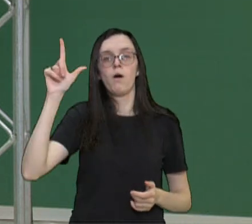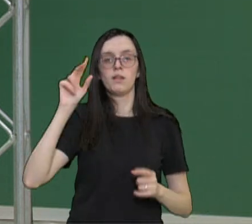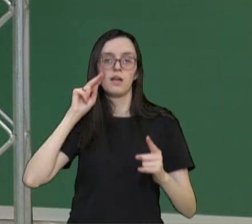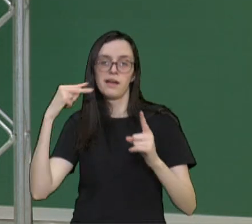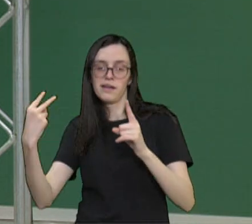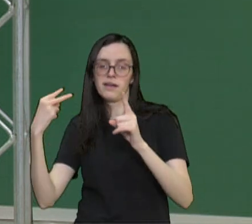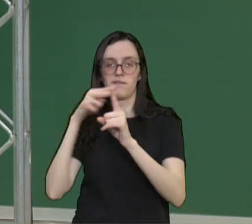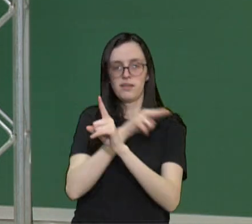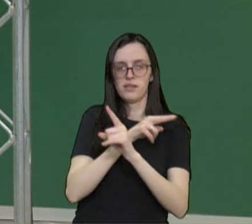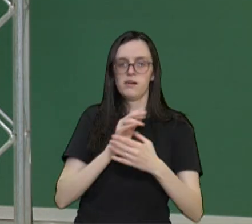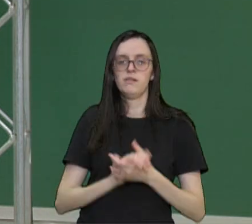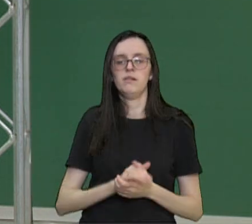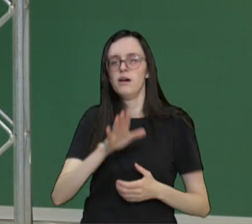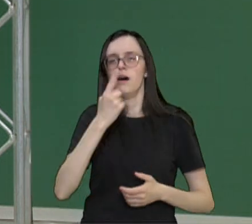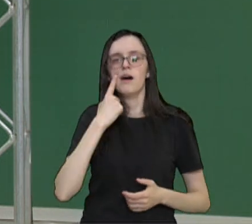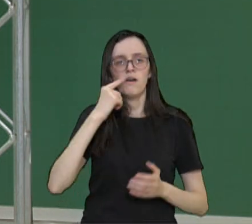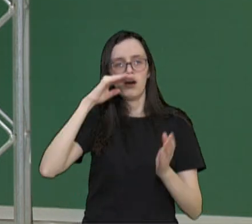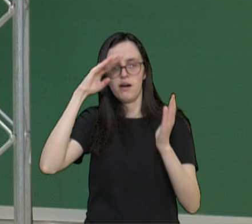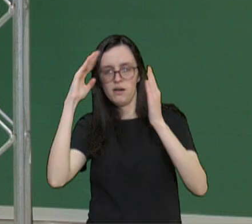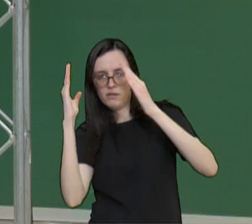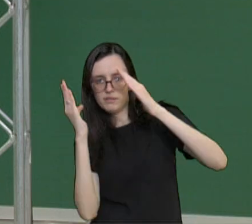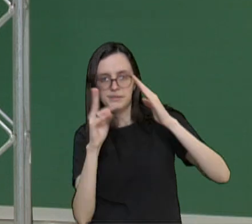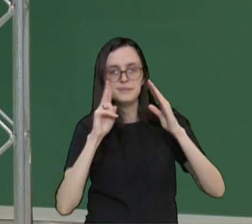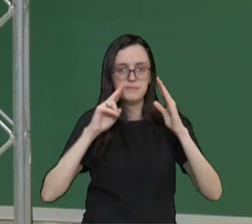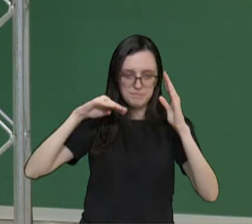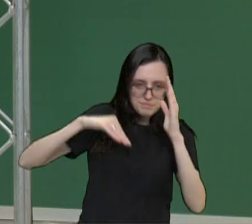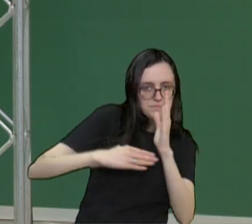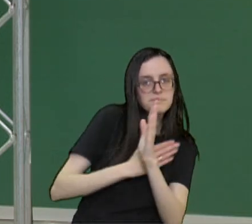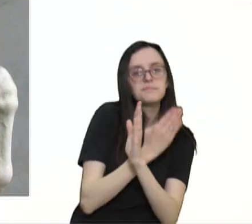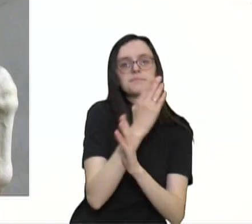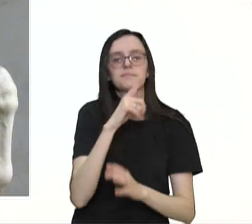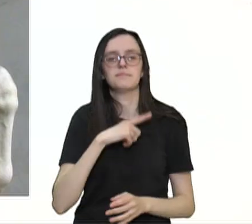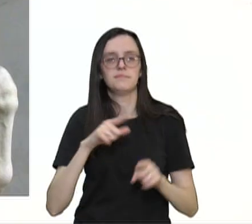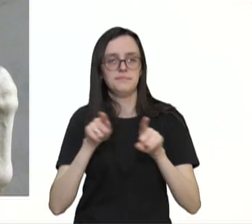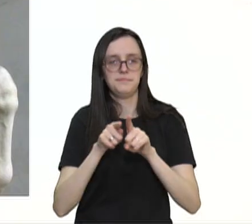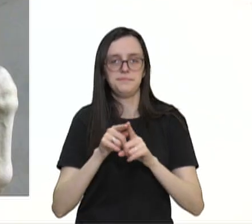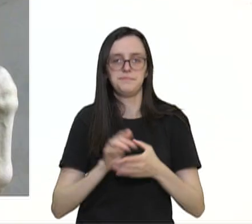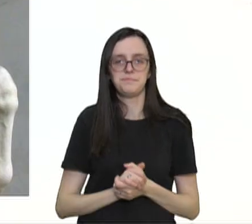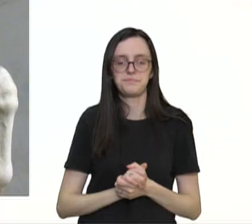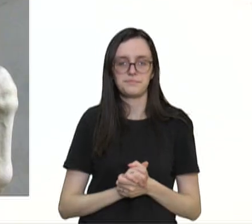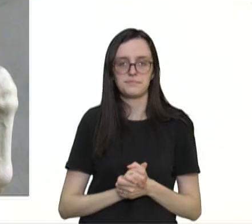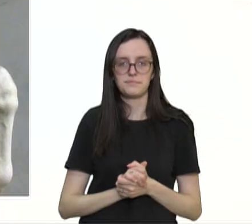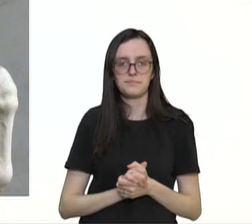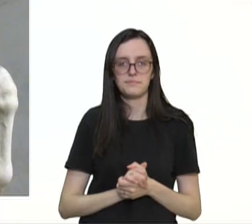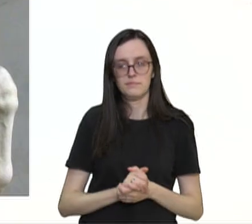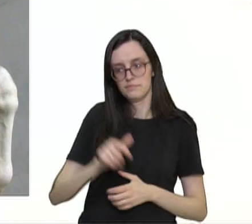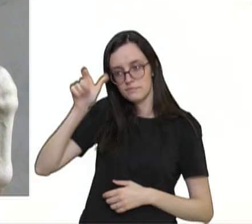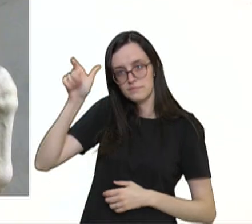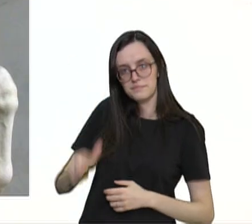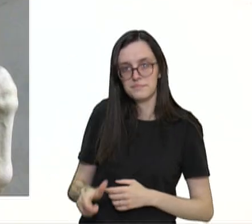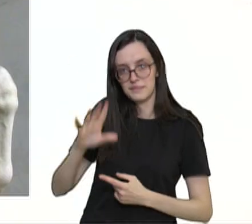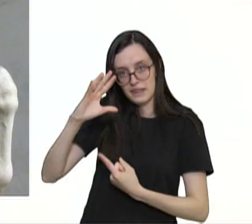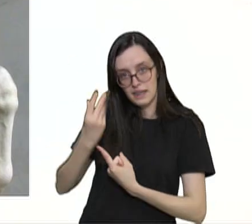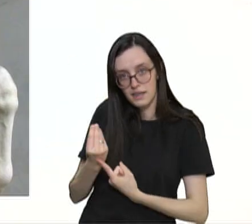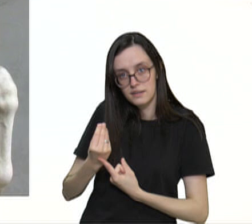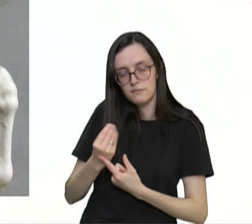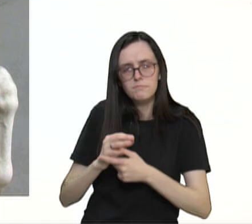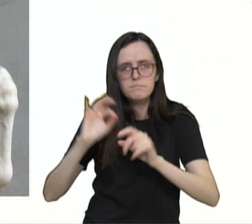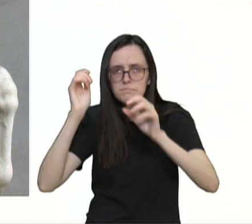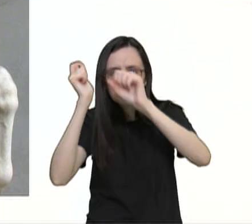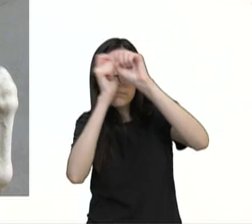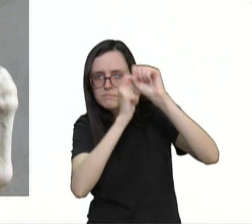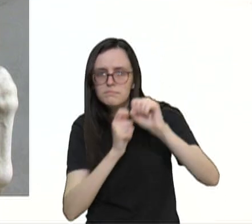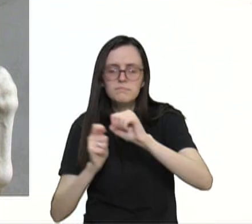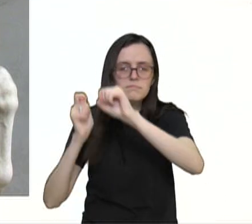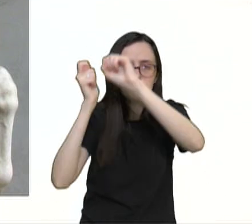concepção. Então veja esse contorcionismo do Hércules e Nesso. E o Jean Bologna, ele está para o maneirismo